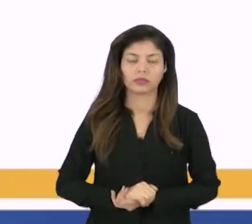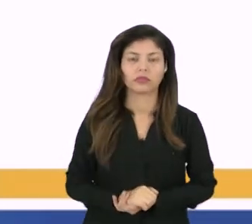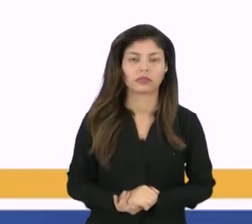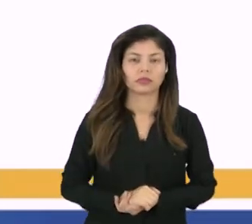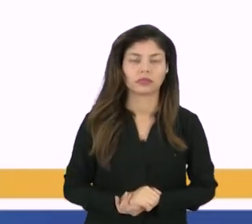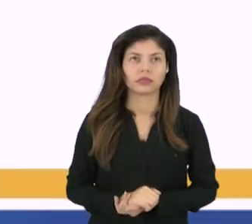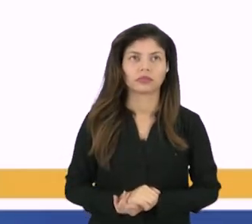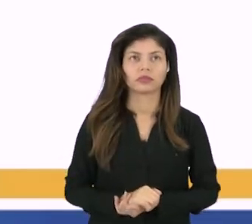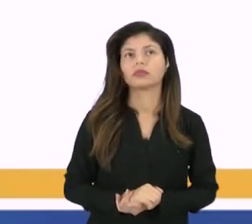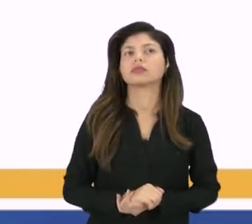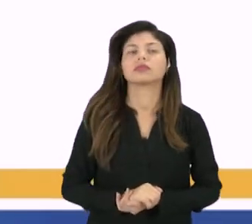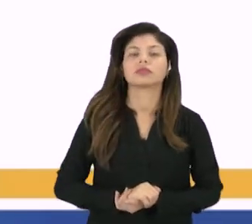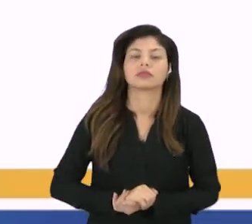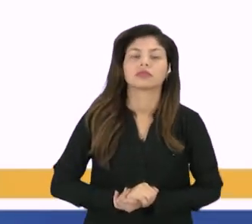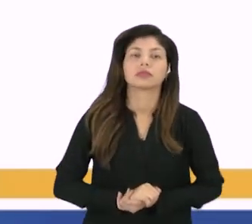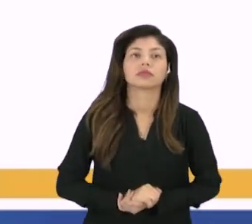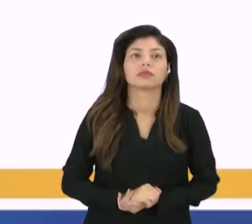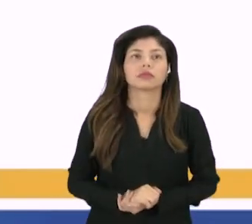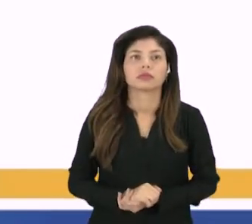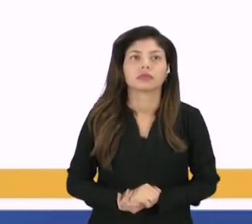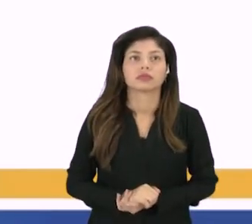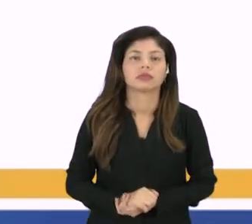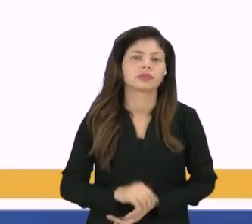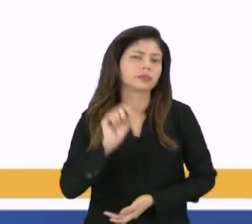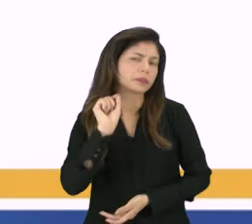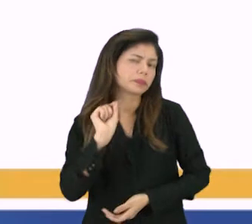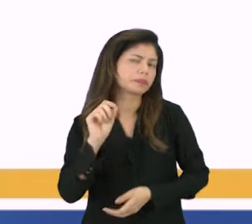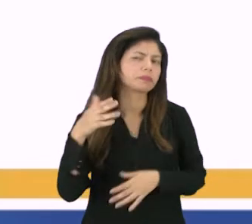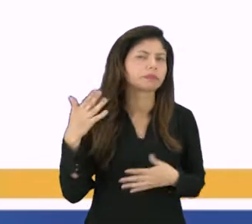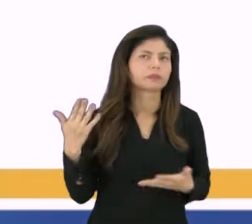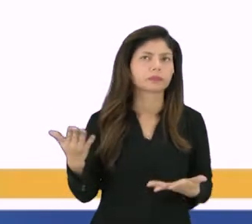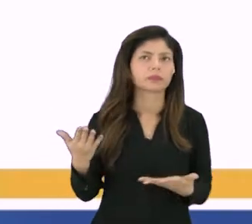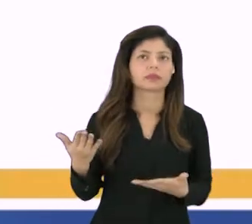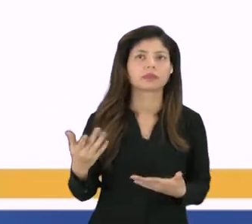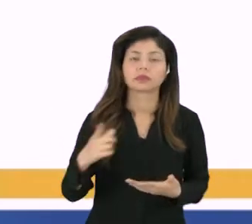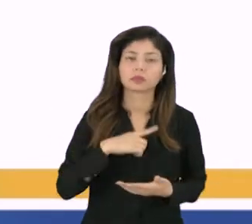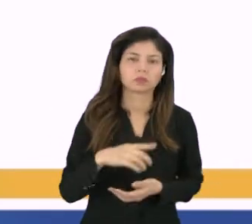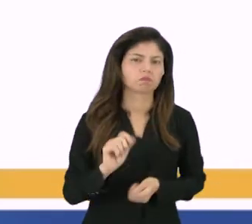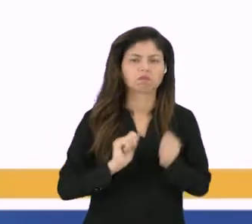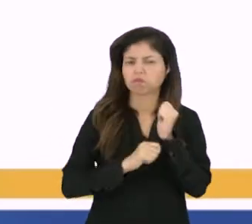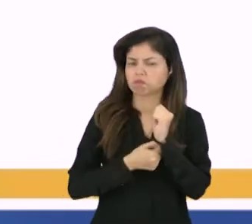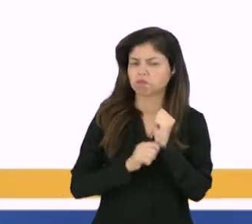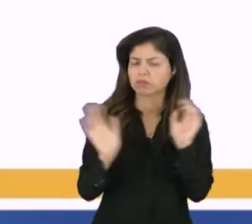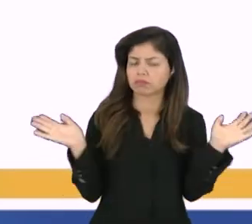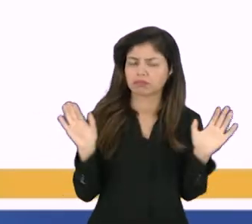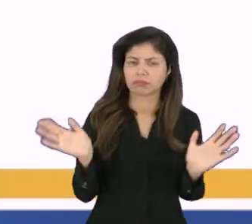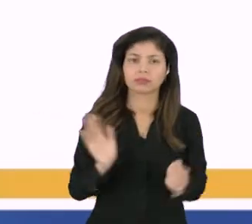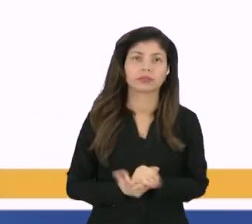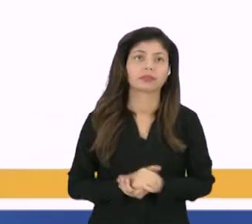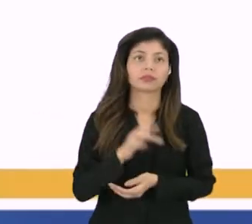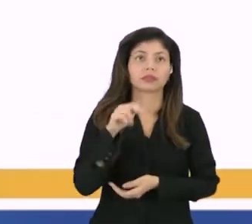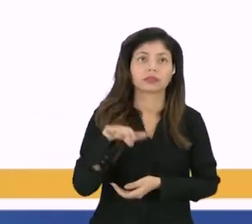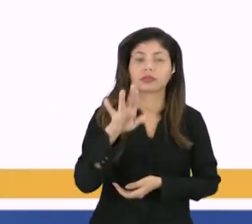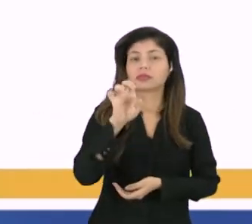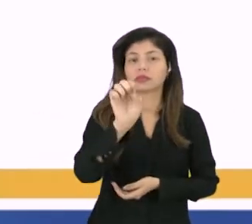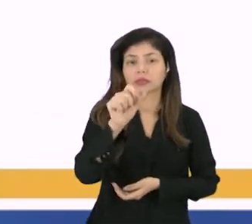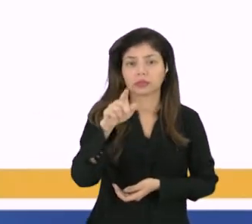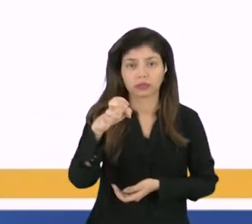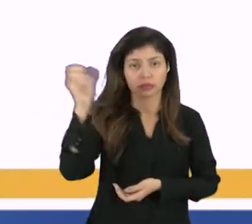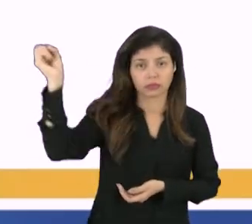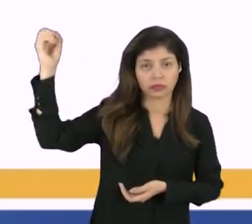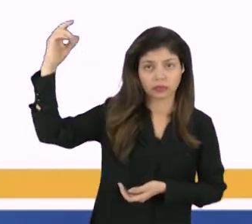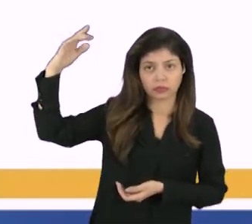classificação de fonte de luz chamada de fonte extensa. O que é uma fonte extensa, pessoal? Não tem muito segredo, não. É uma fonte em que os raios de